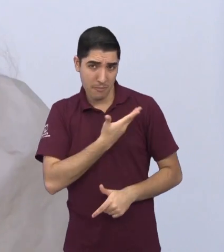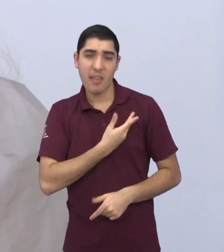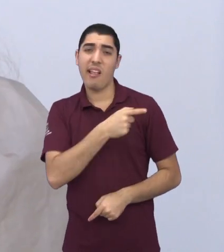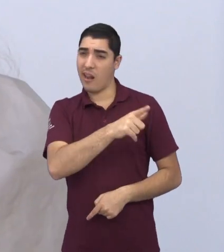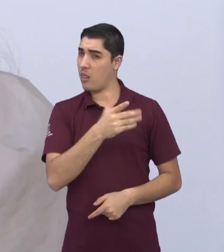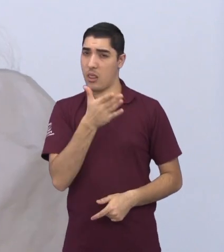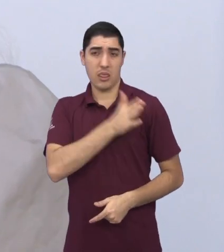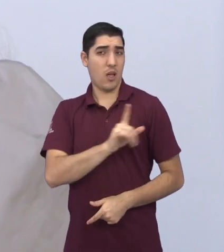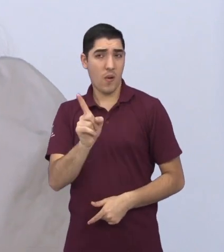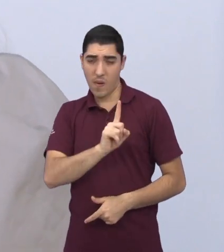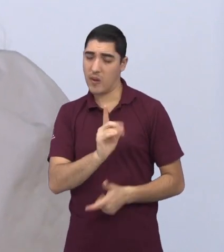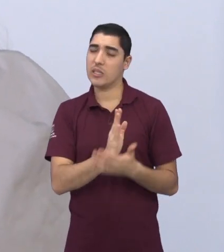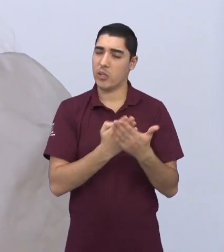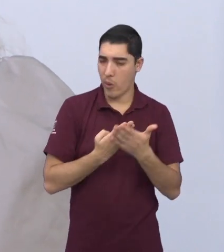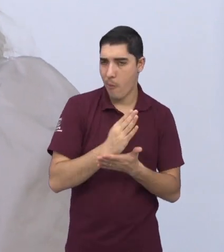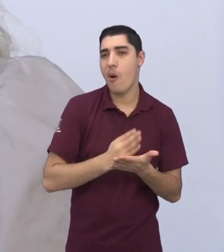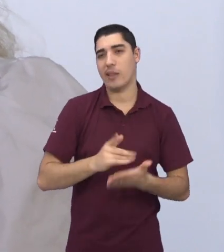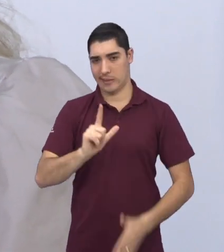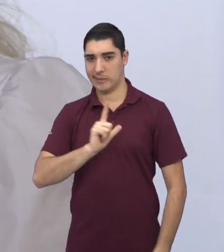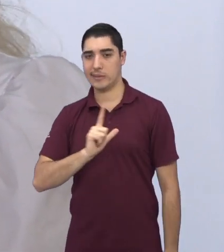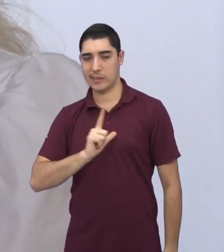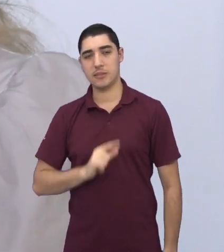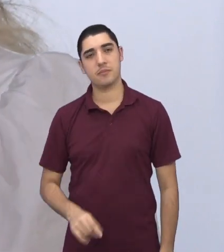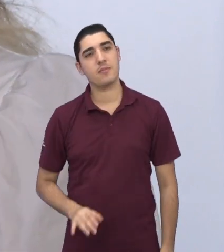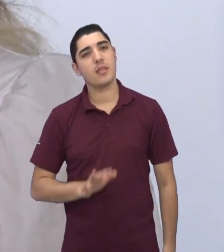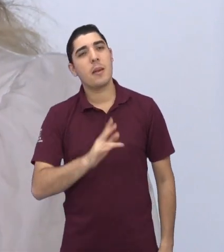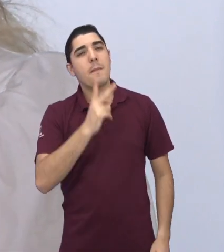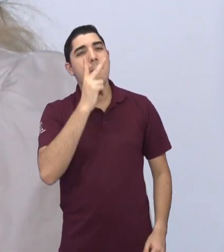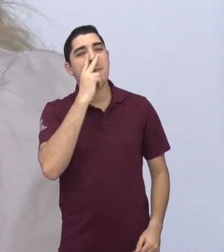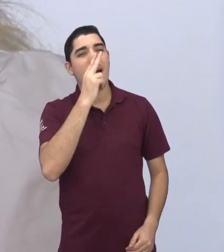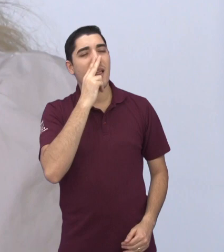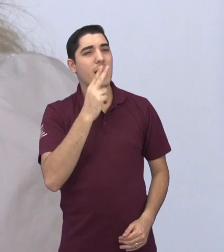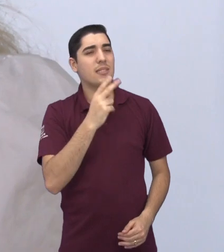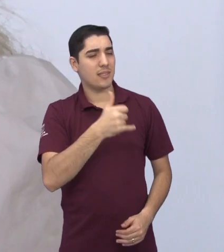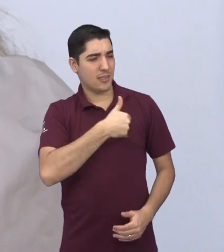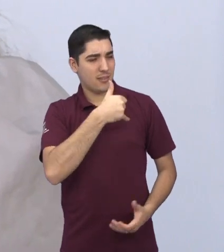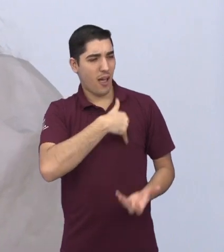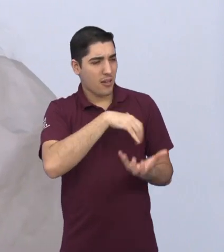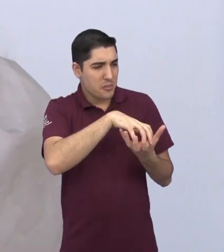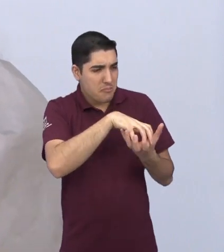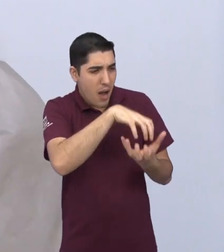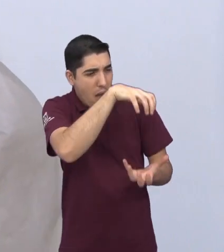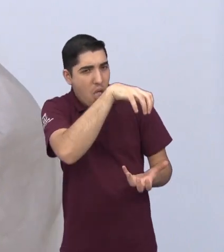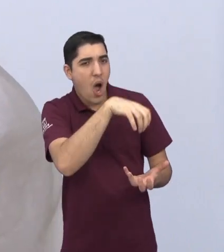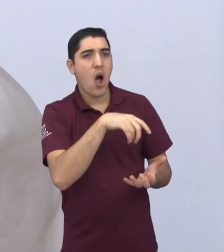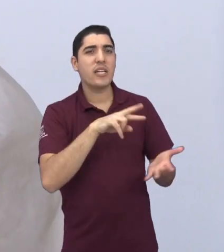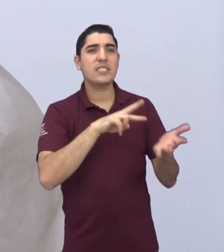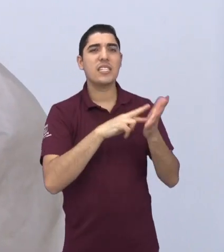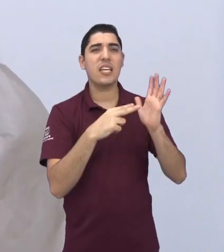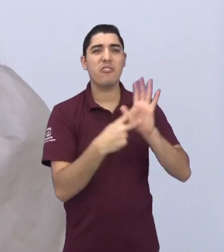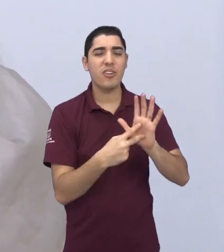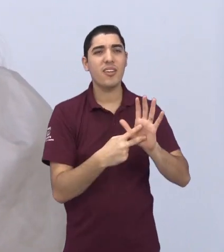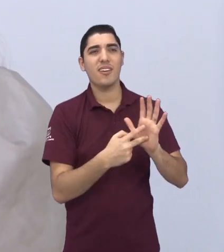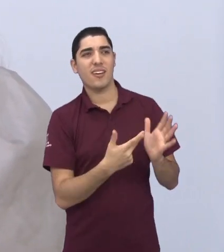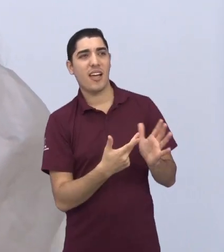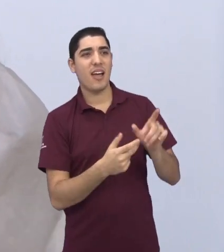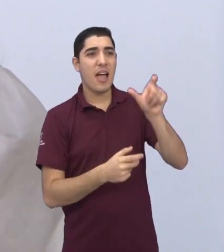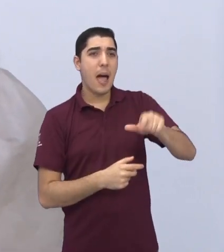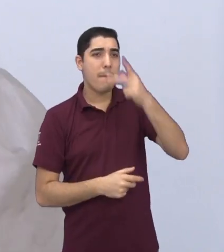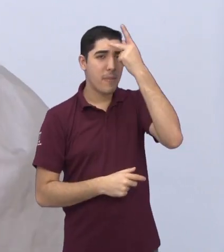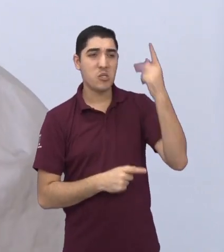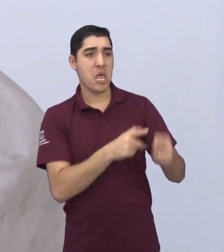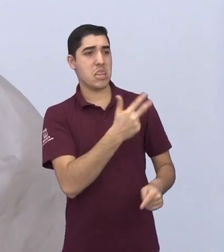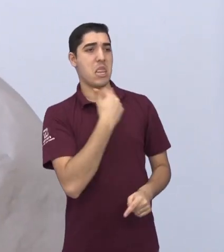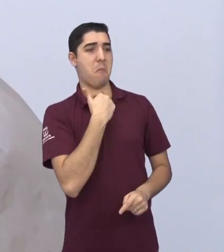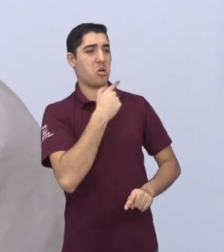se incomodam com isso e tal. Mas, Como se o envelhecer, digamos assim, fosse um atestado de não poder fazer